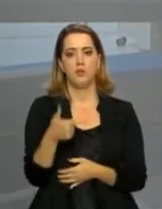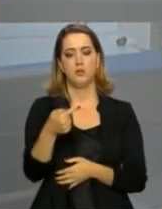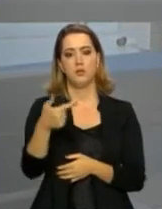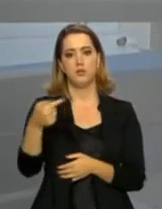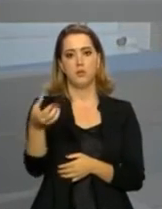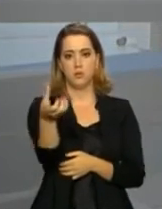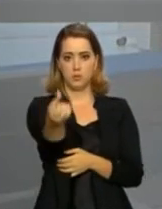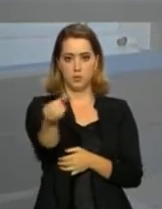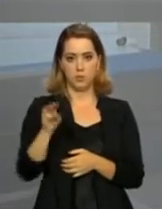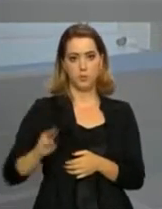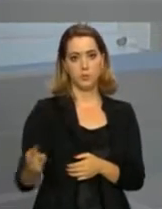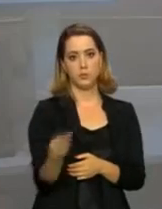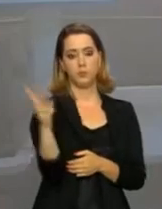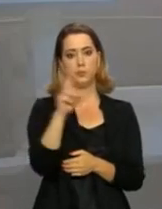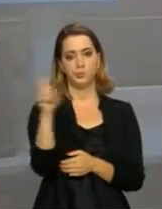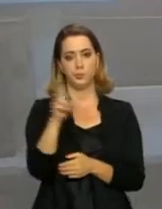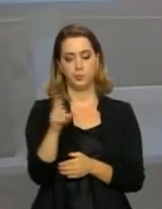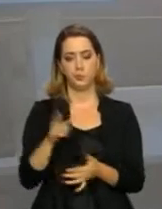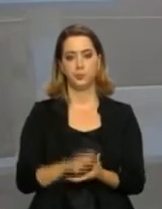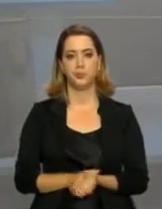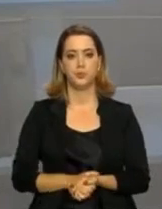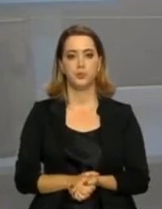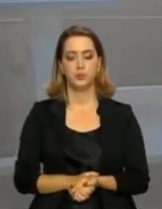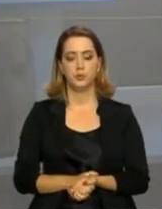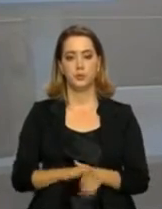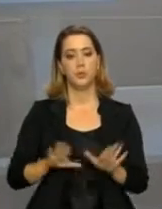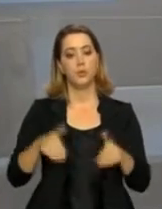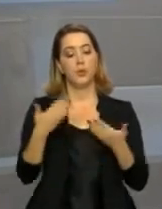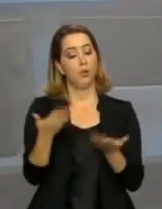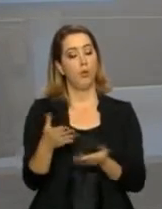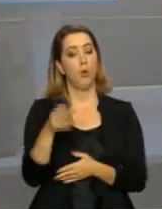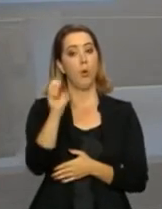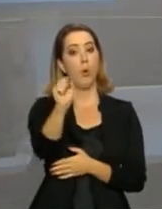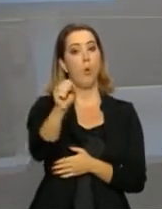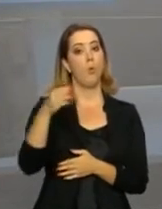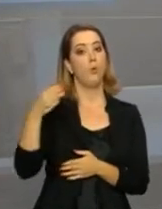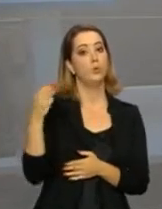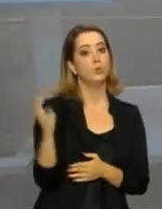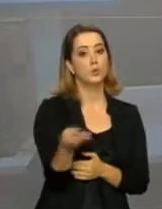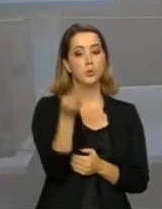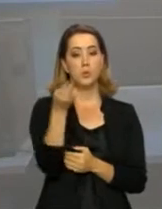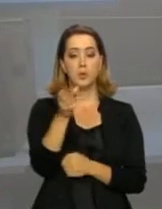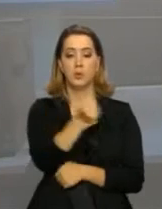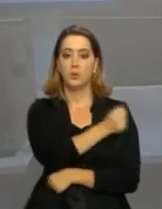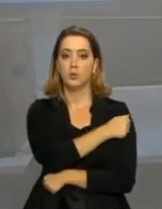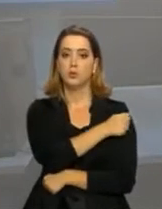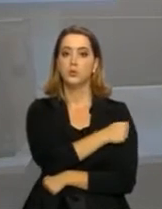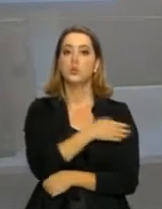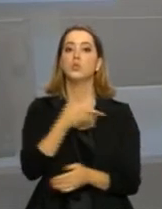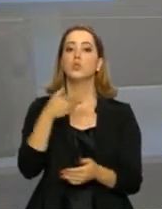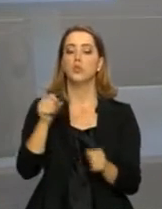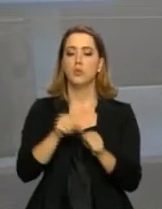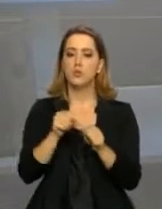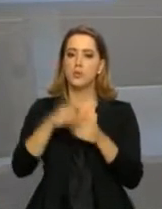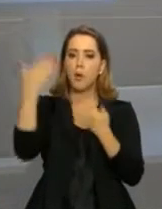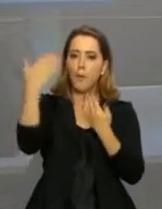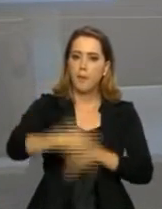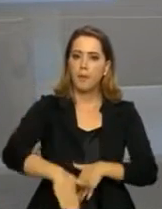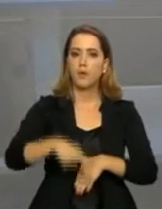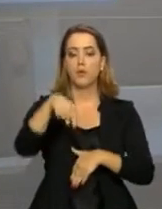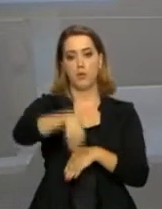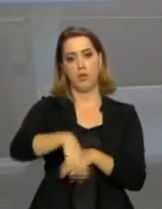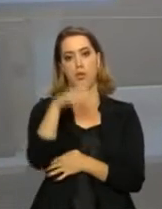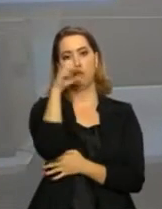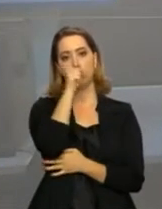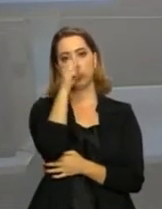R$ 776 milhões aos cofres públicos. E assim, mais de 8,5 milhões de estudantes farão as provas do Enem neste fim de semana.